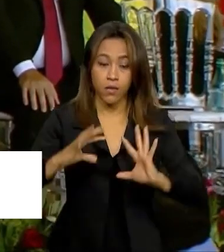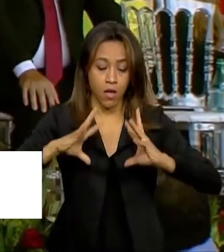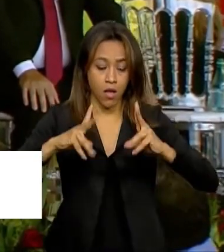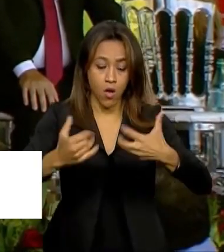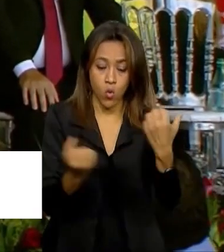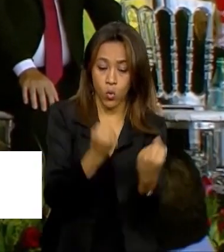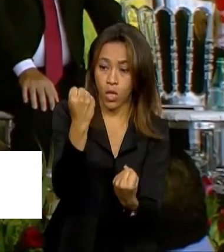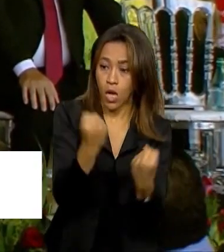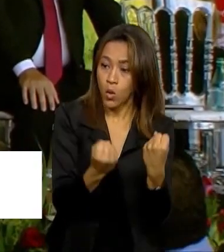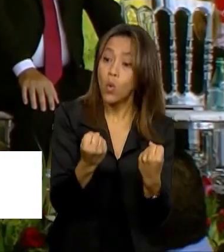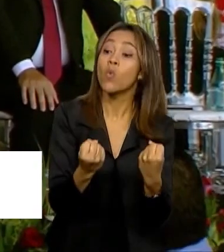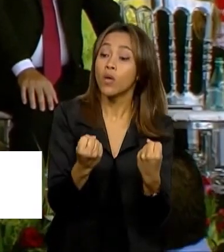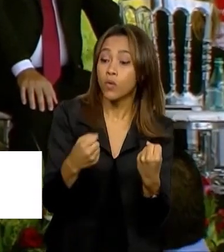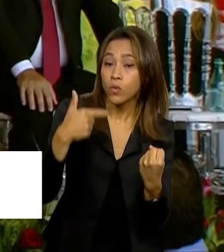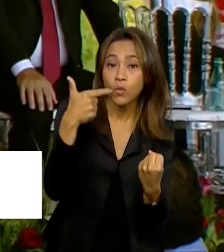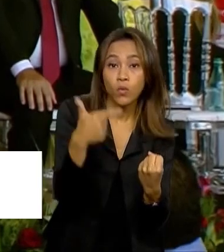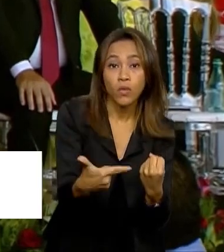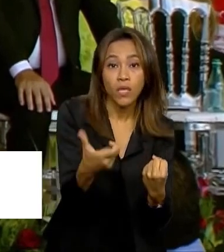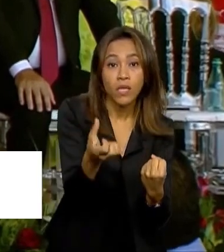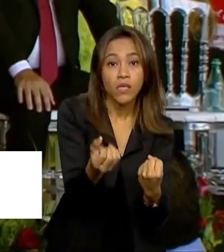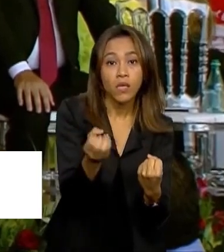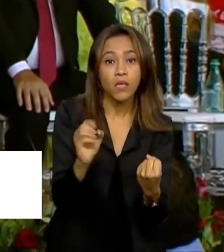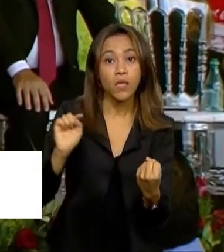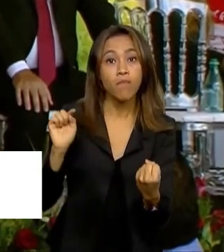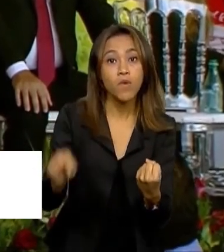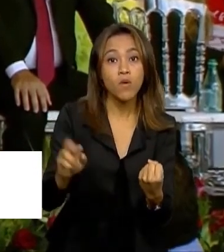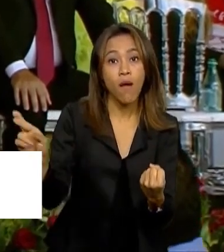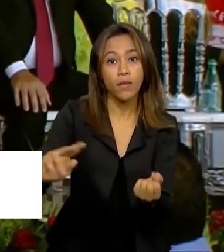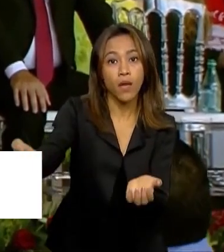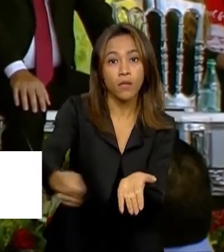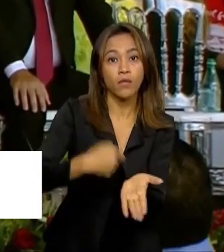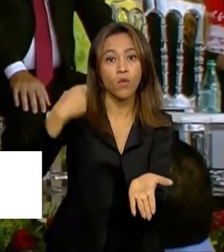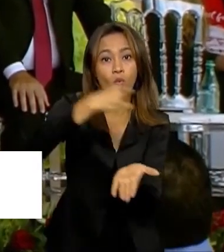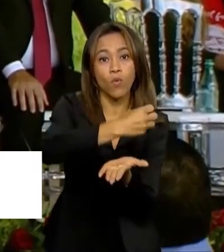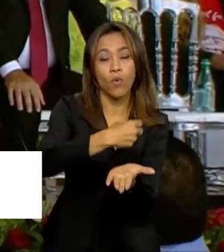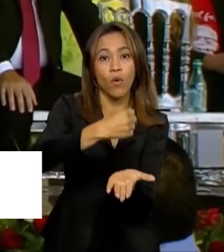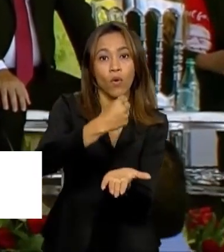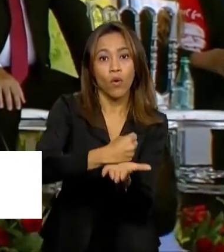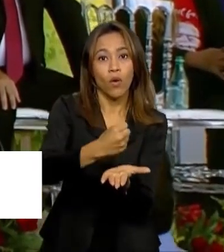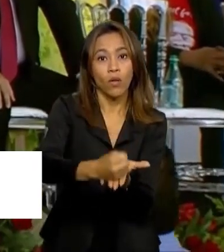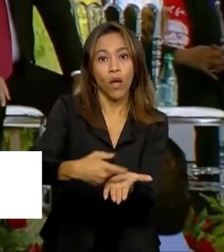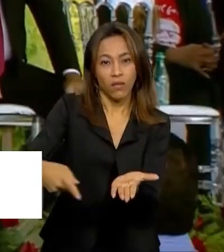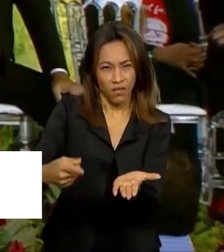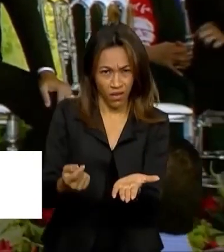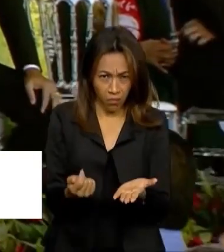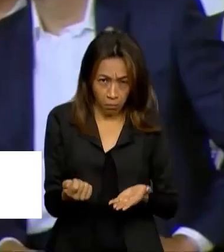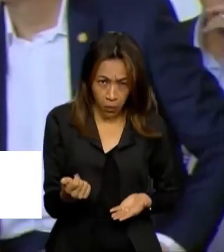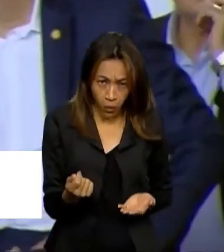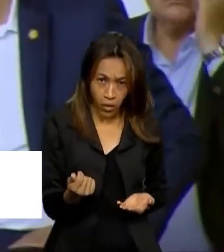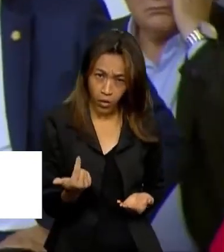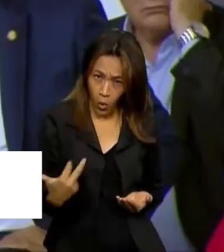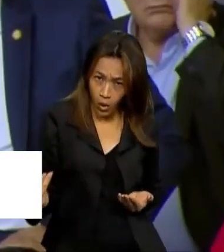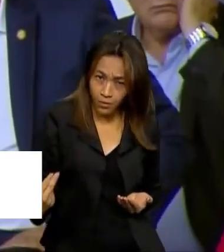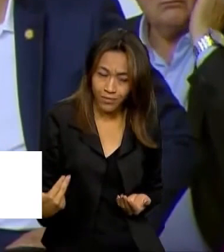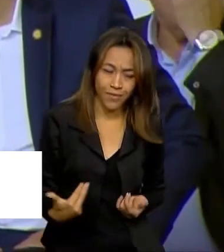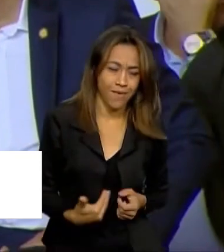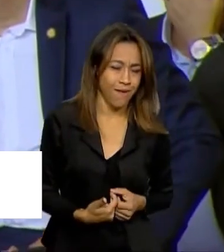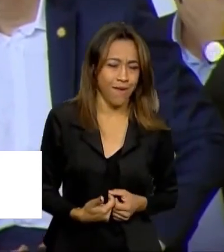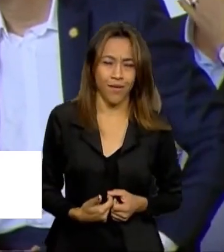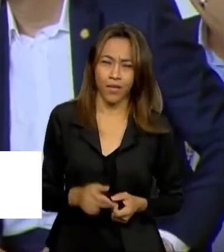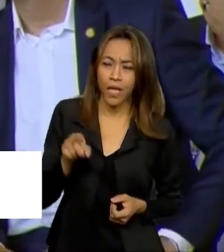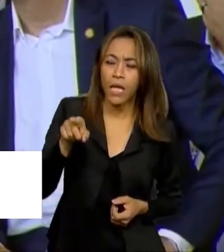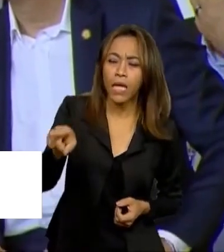valor de 260 mil reais. Não é uma coisinha qualquer. Significa que ele